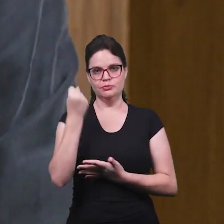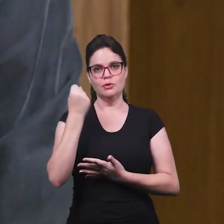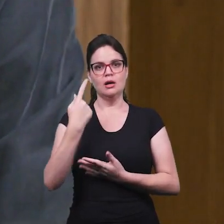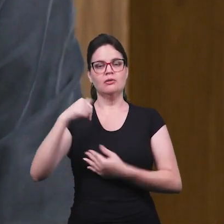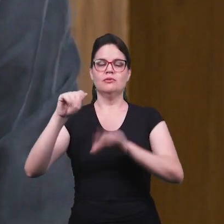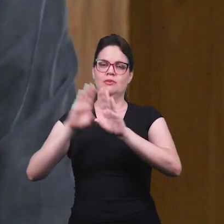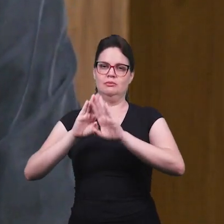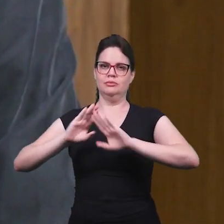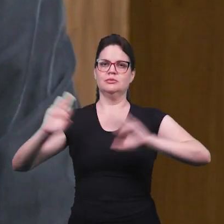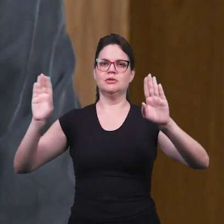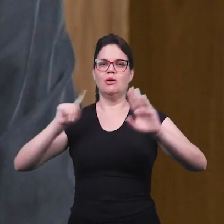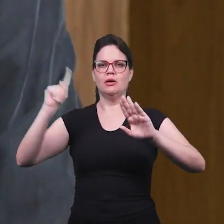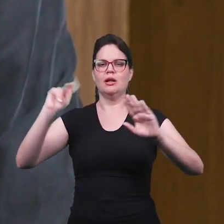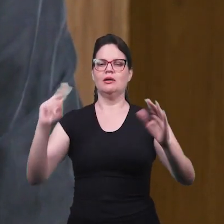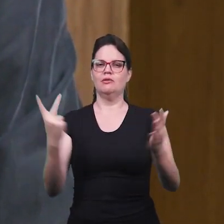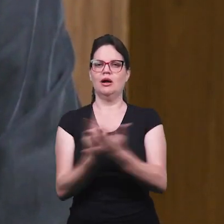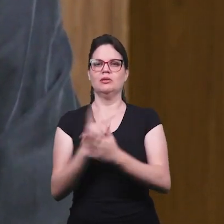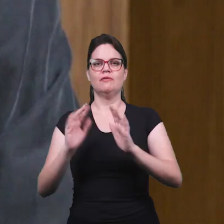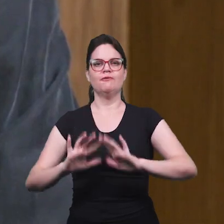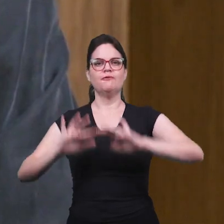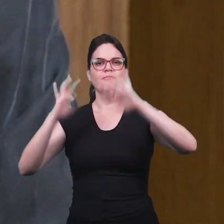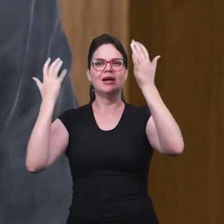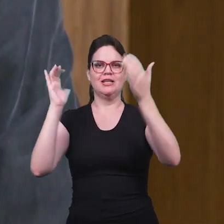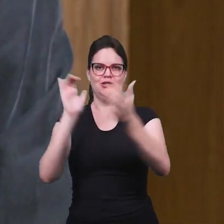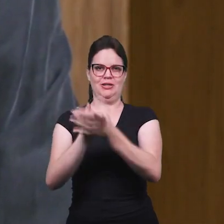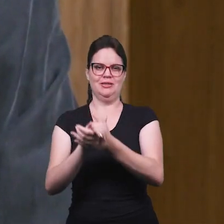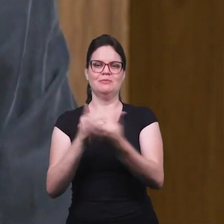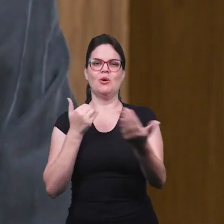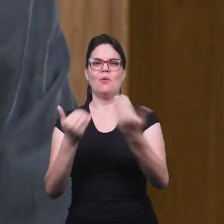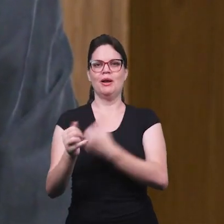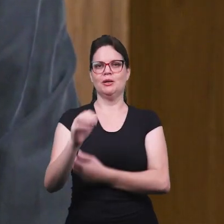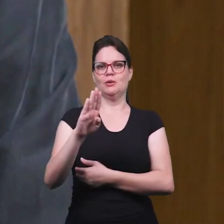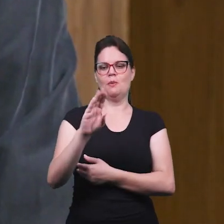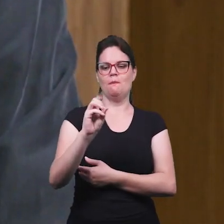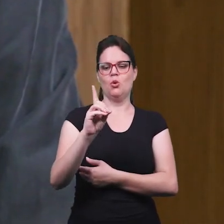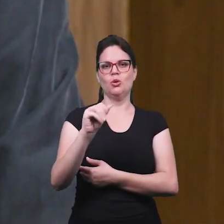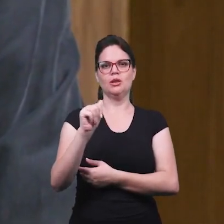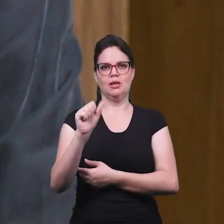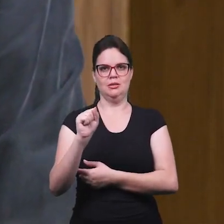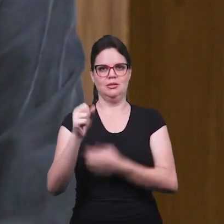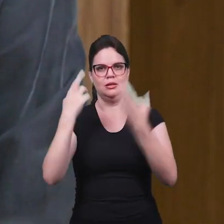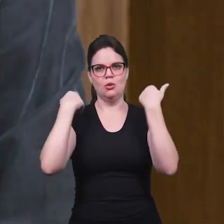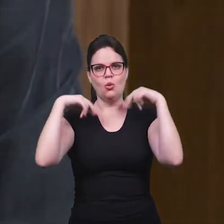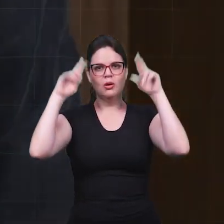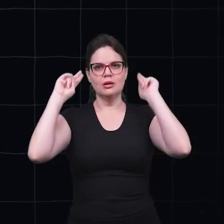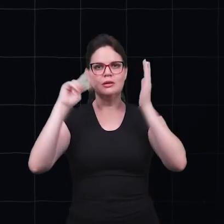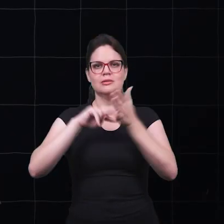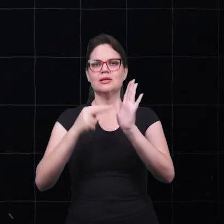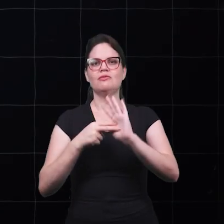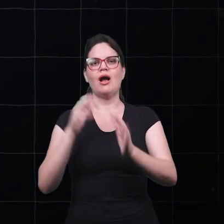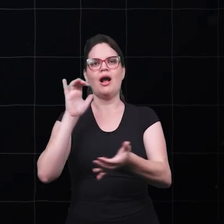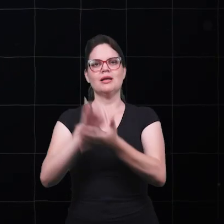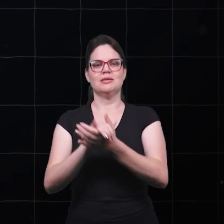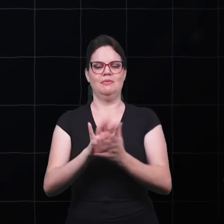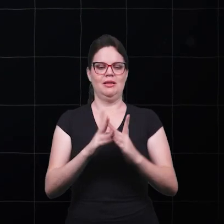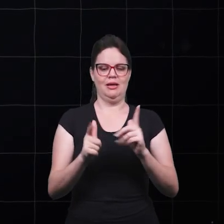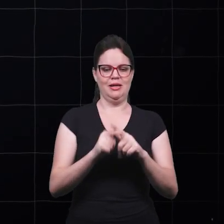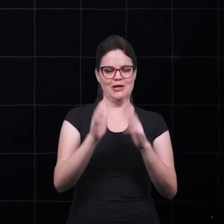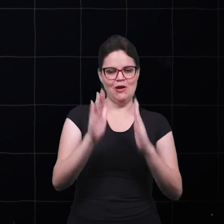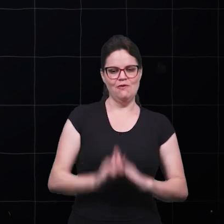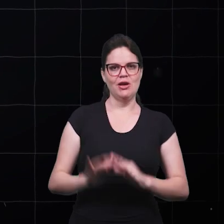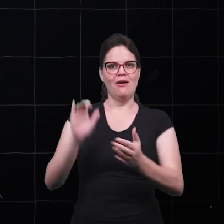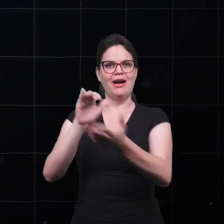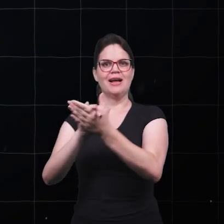as bodas do Cordeiro. No versículo 13 do capítulo 8, fala assim: E olhei e ouvi um